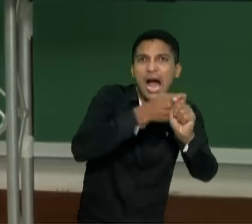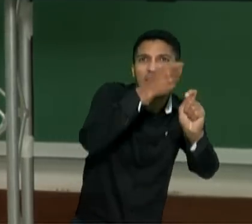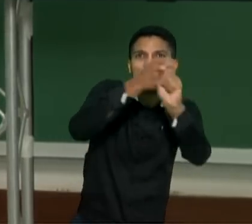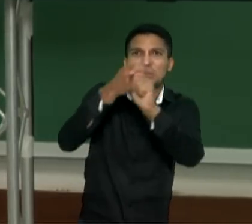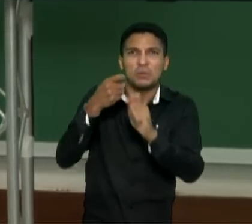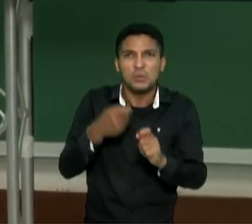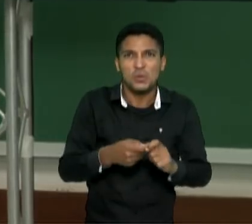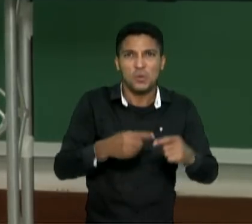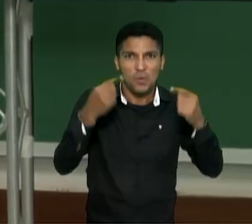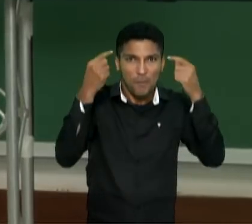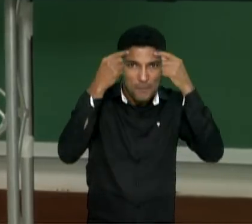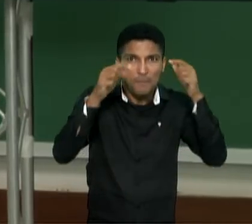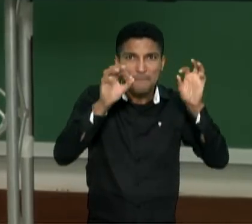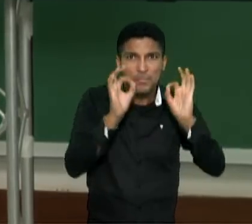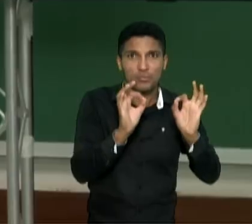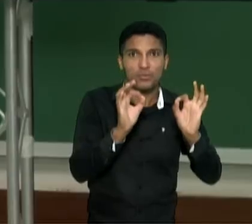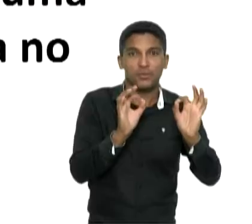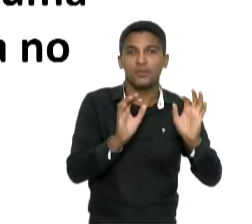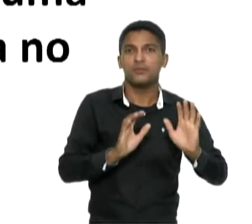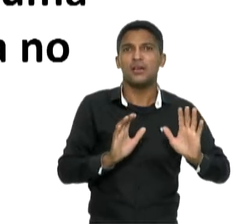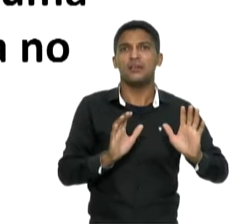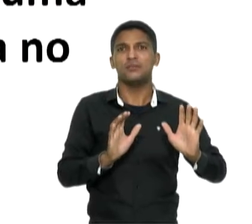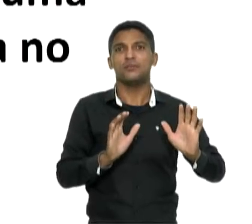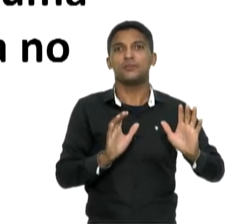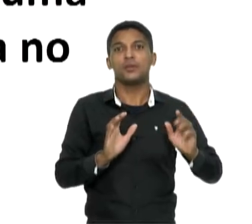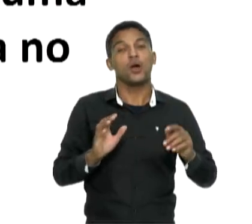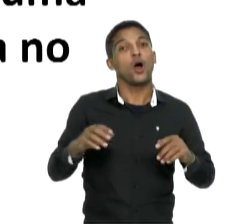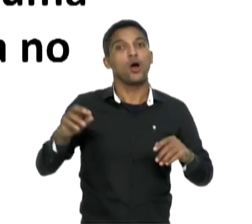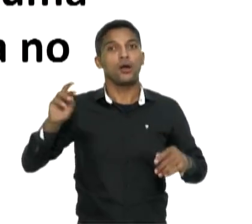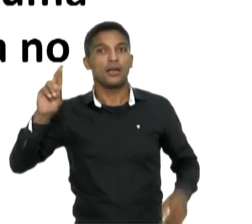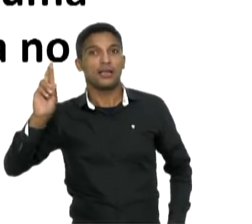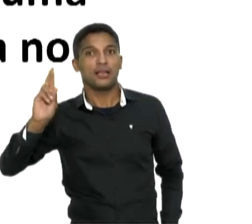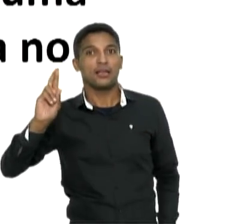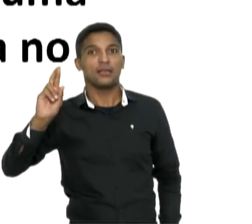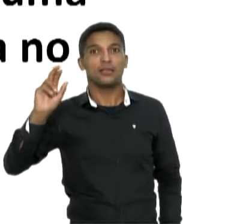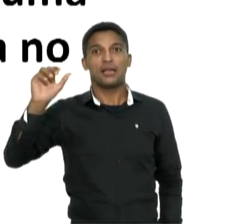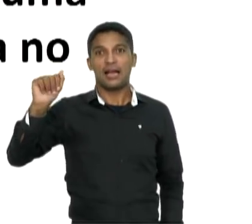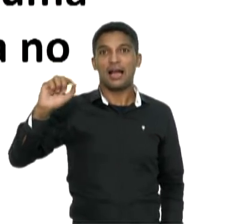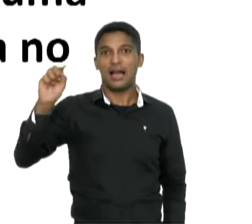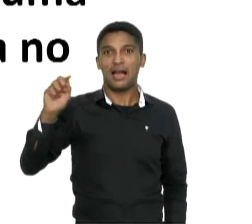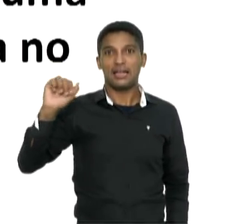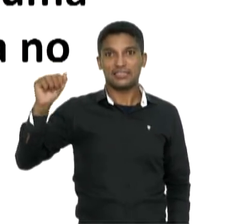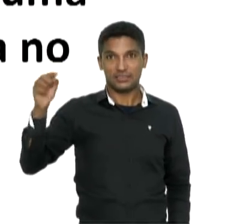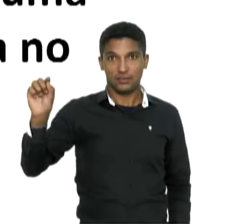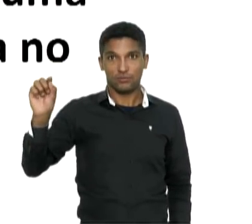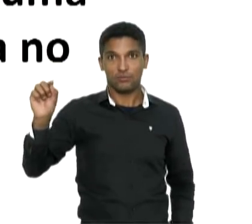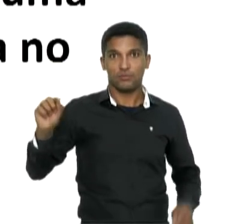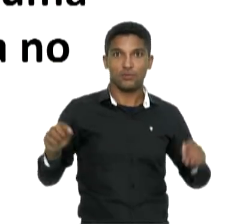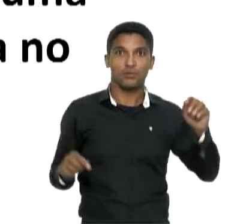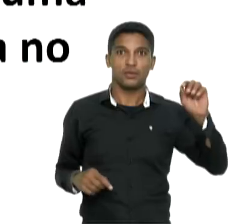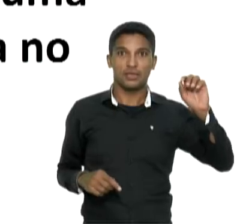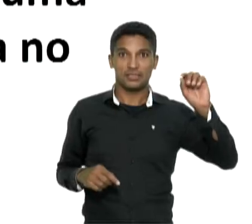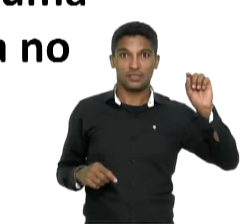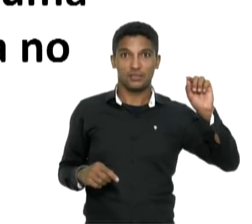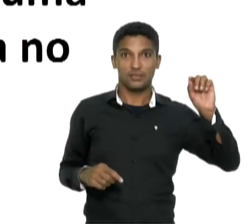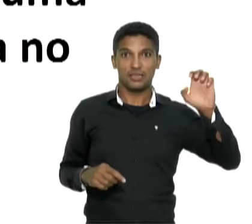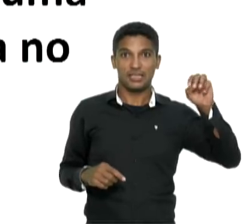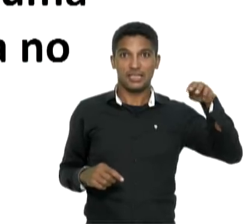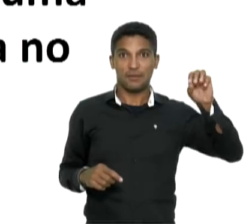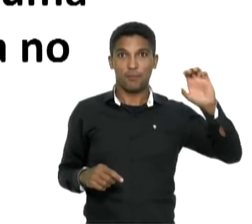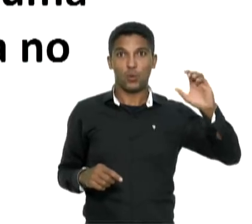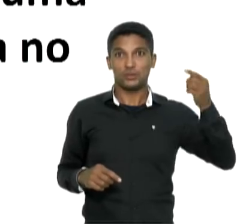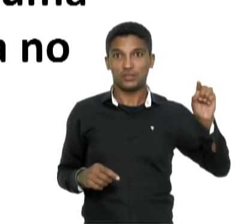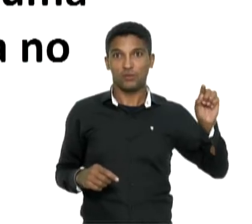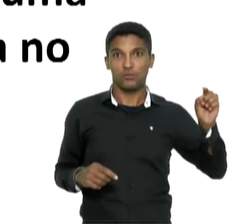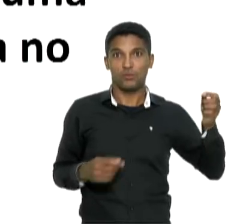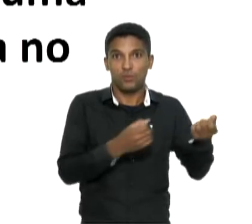Só lembrando que a razão e a emoção elas não se encontram verdadeiramente separadas. Quando a gente vai avaliar as obras, não quer dizer que uma seja